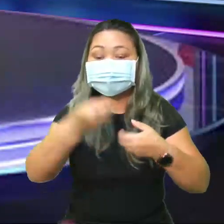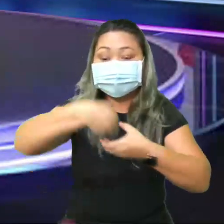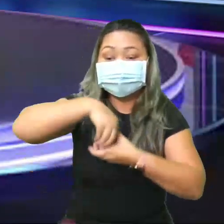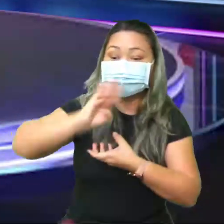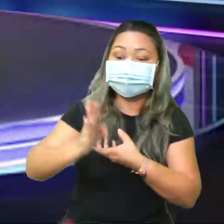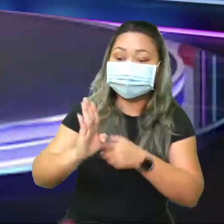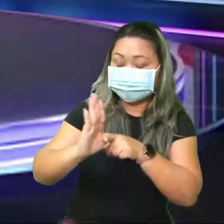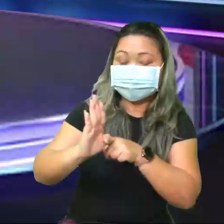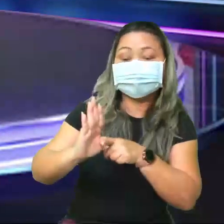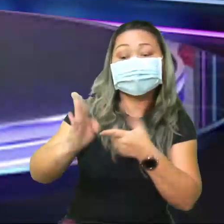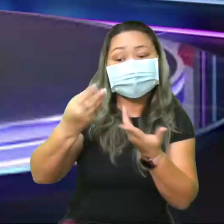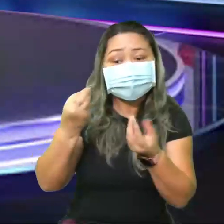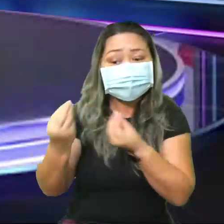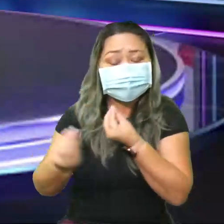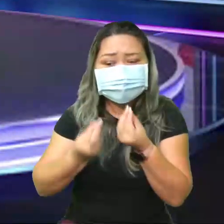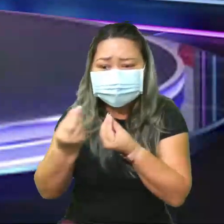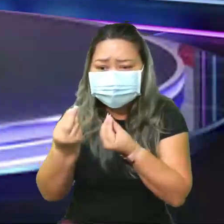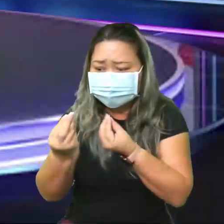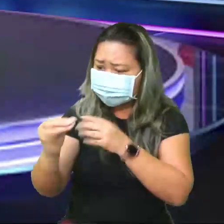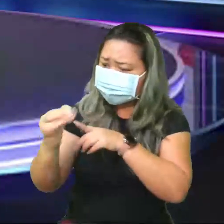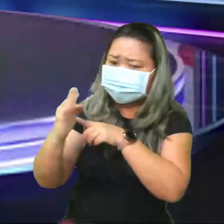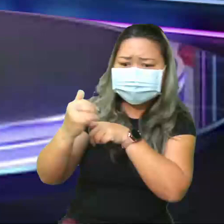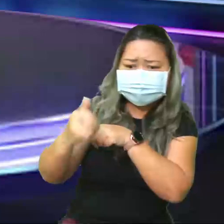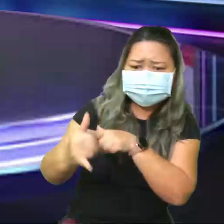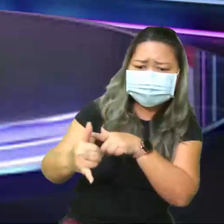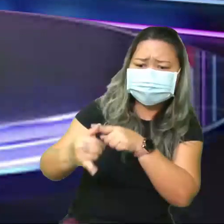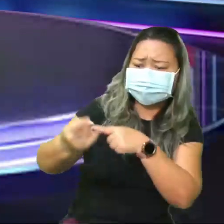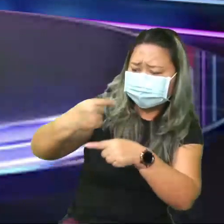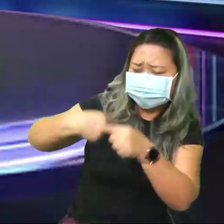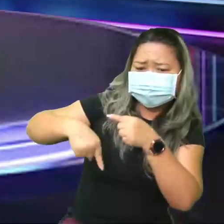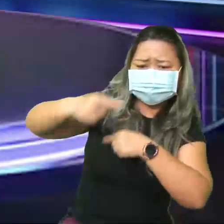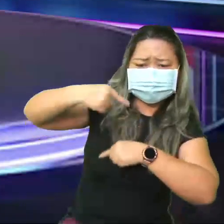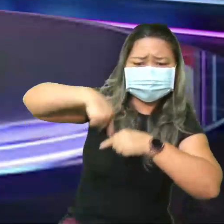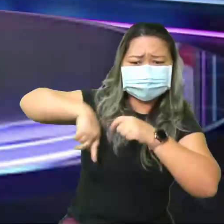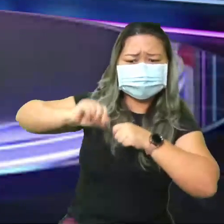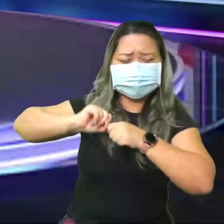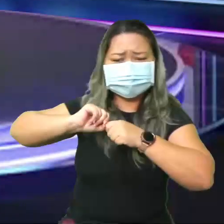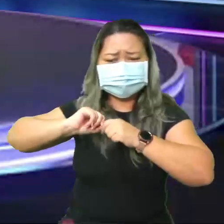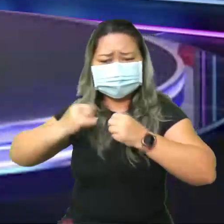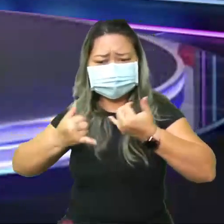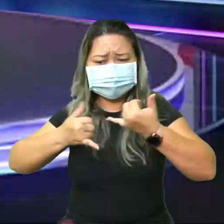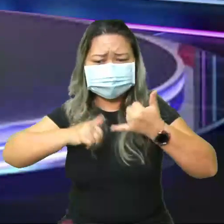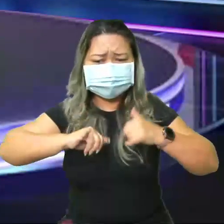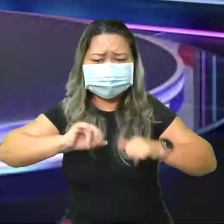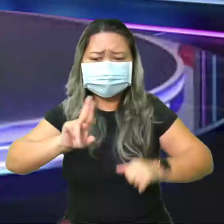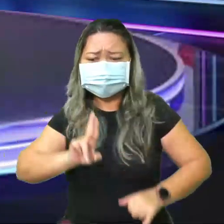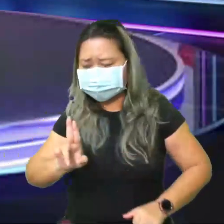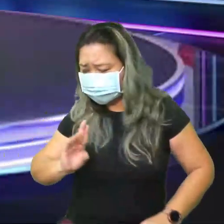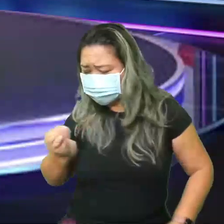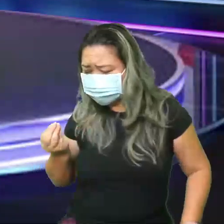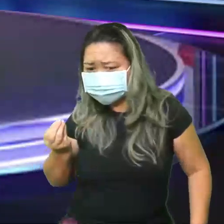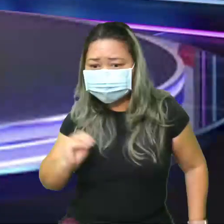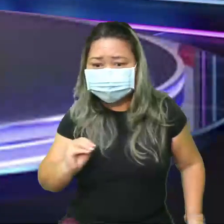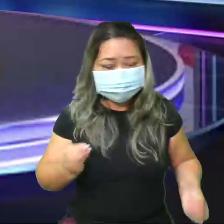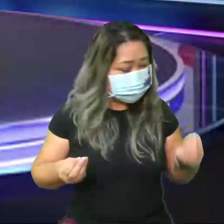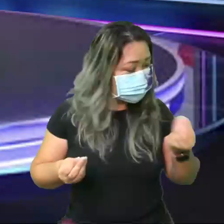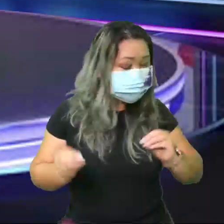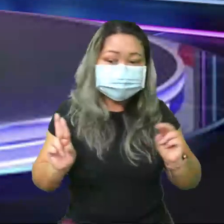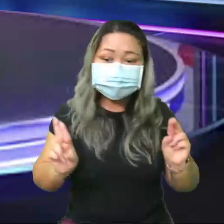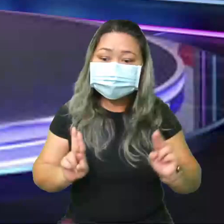tá? Não vai acontecer nada disso. Então, você precisa ter energia para tudo. Então, todas as formas de vida que nós hoje conhecemos,